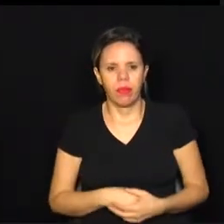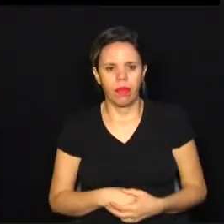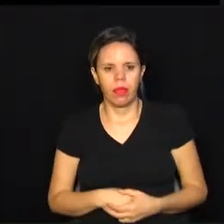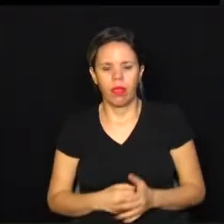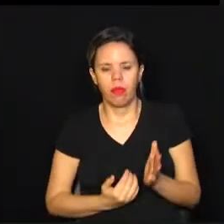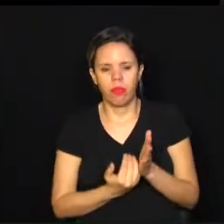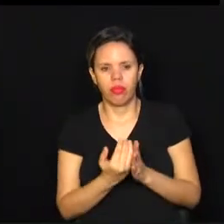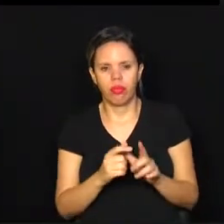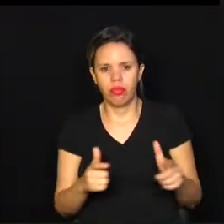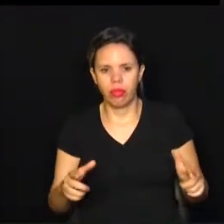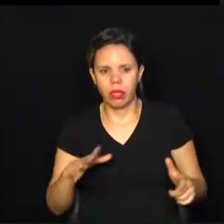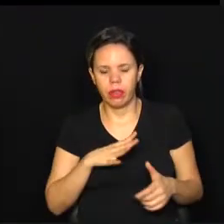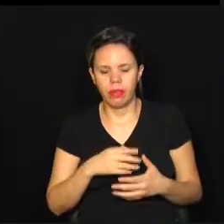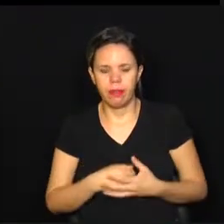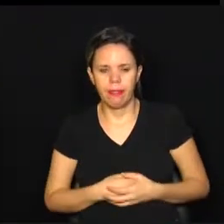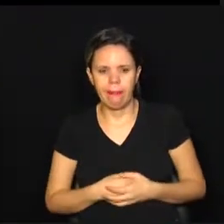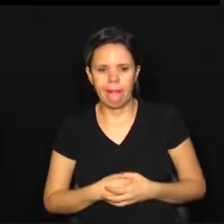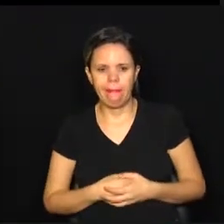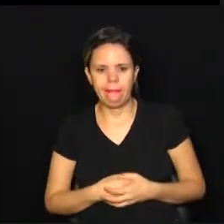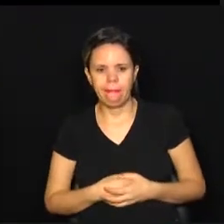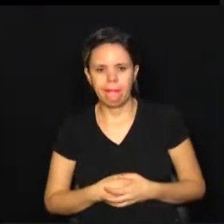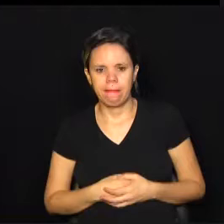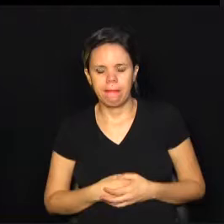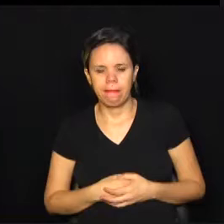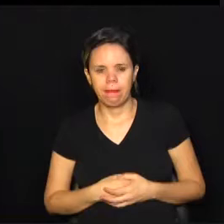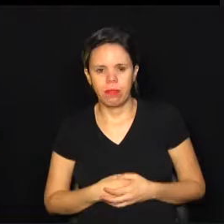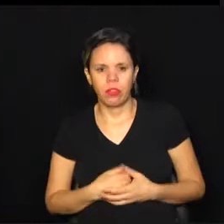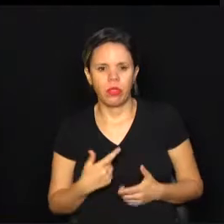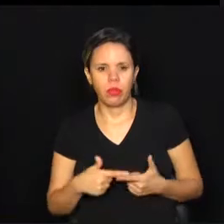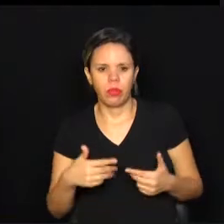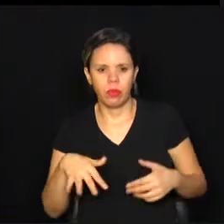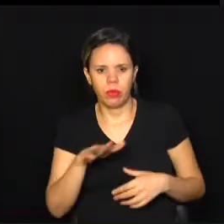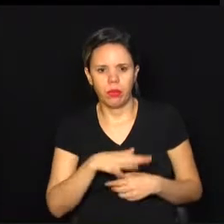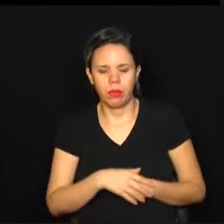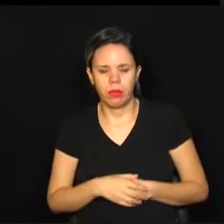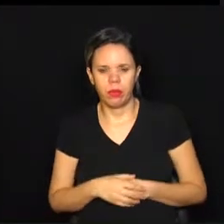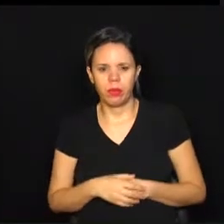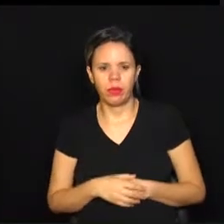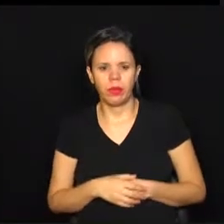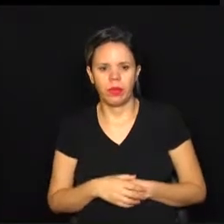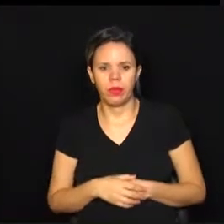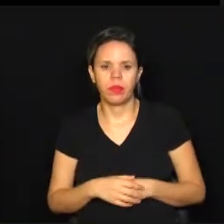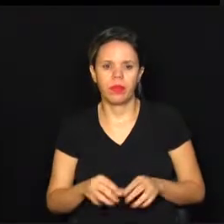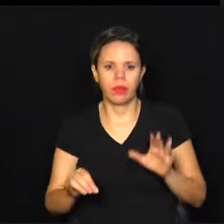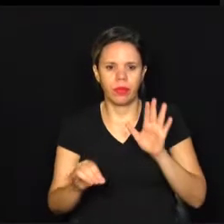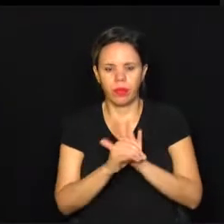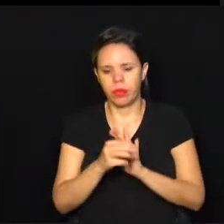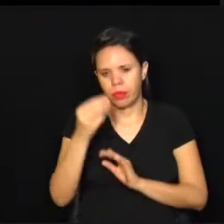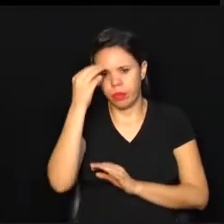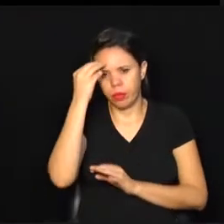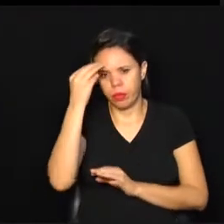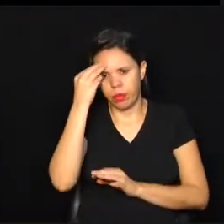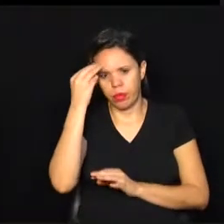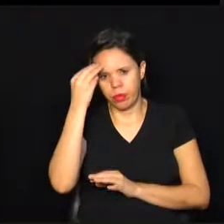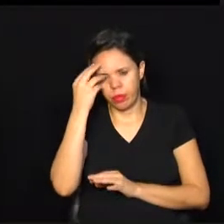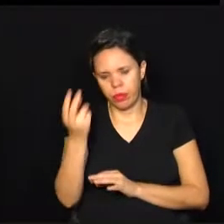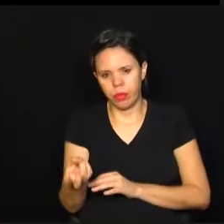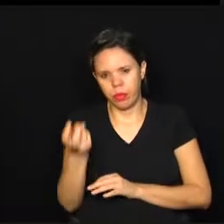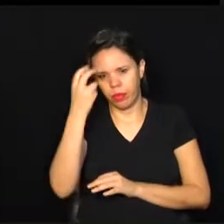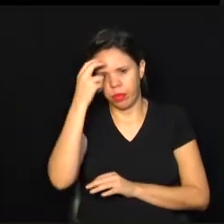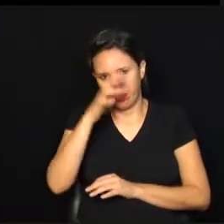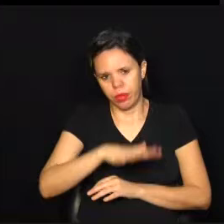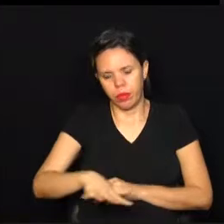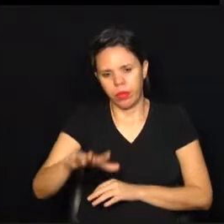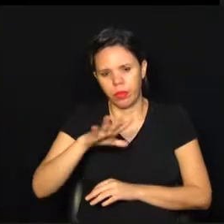e o crescimento da cidade em si, né, as densidades, a identidade, a memória e o patrimônio, e o debate sobre